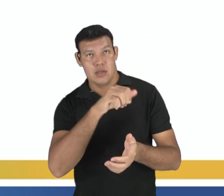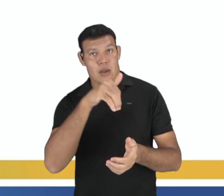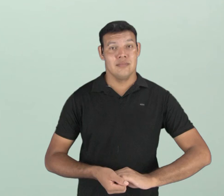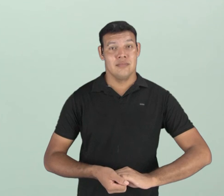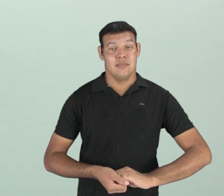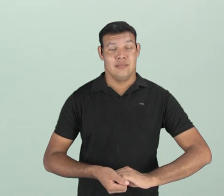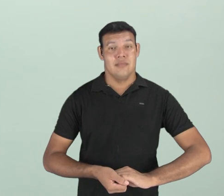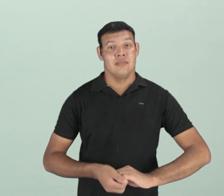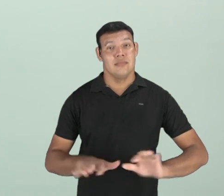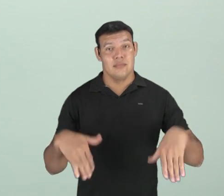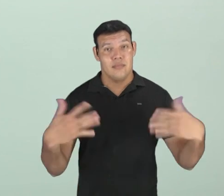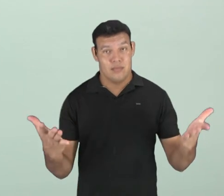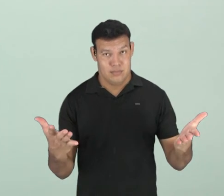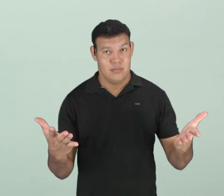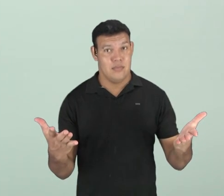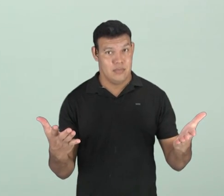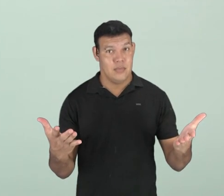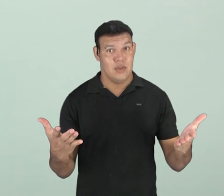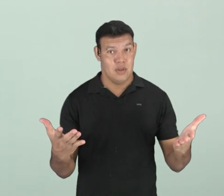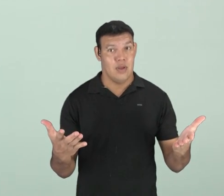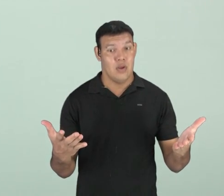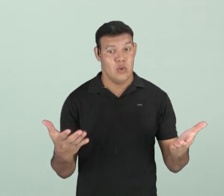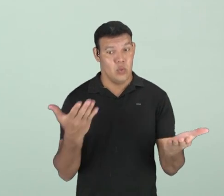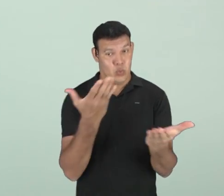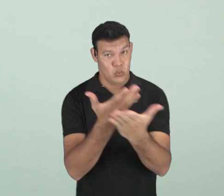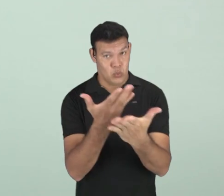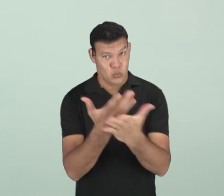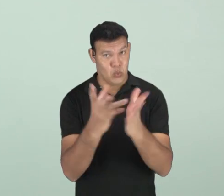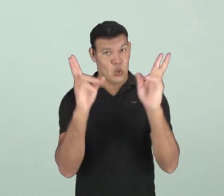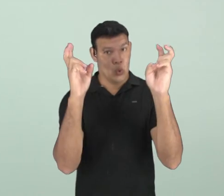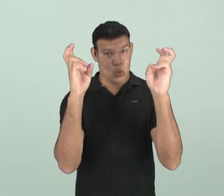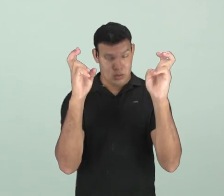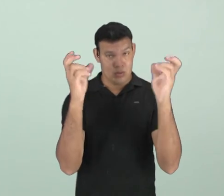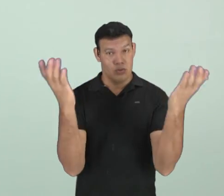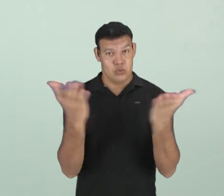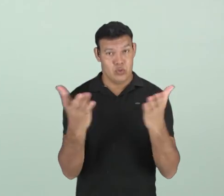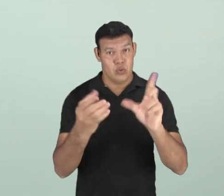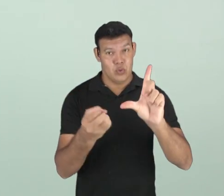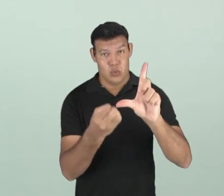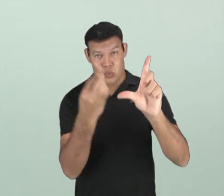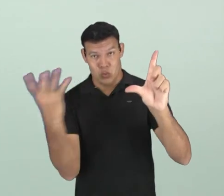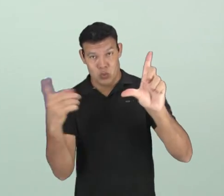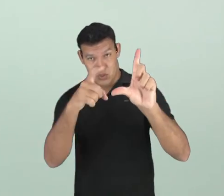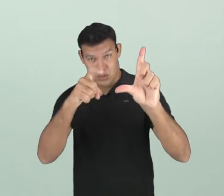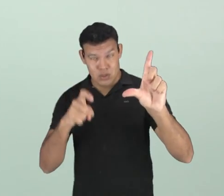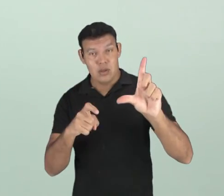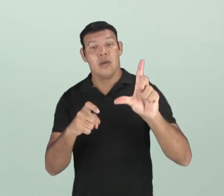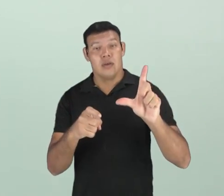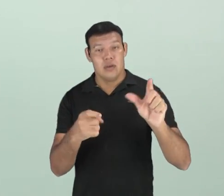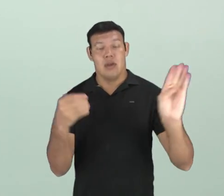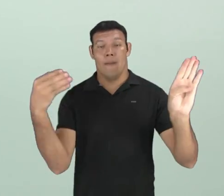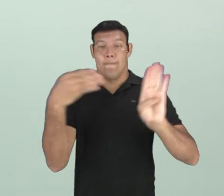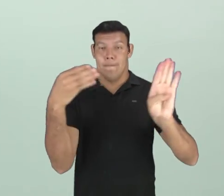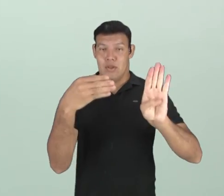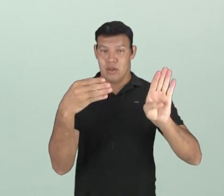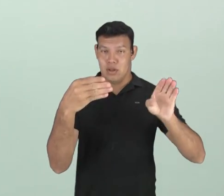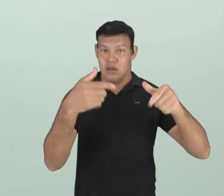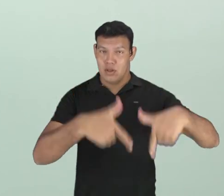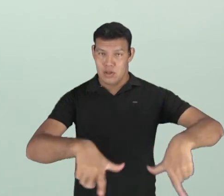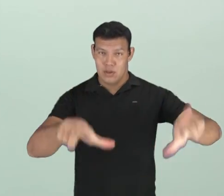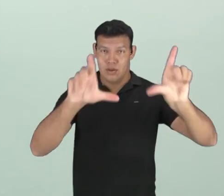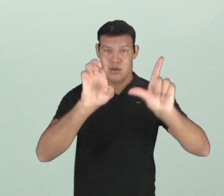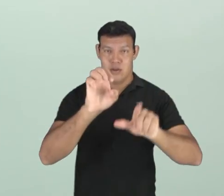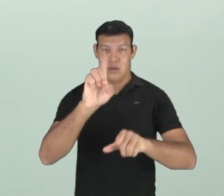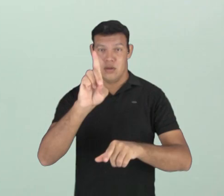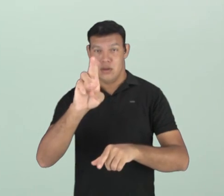11,5. Pessoal, para esse assunto de logaritmo, peço a vocês que recorram à plataforma Eduque, reveja